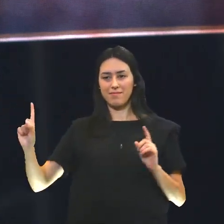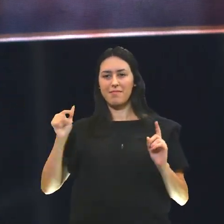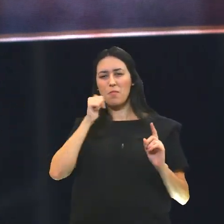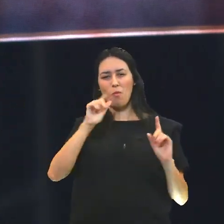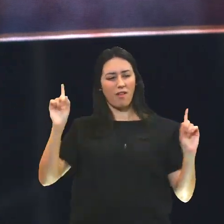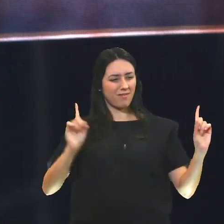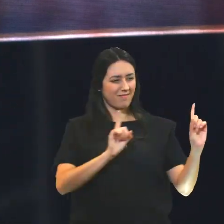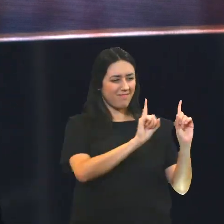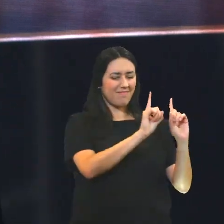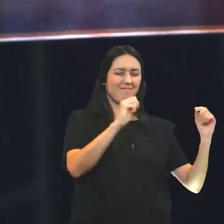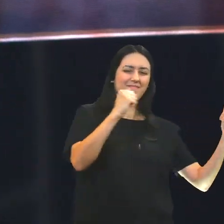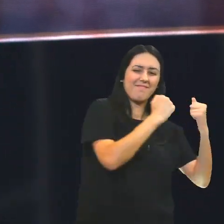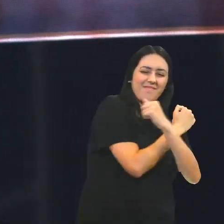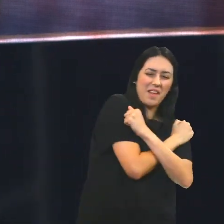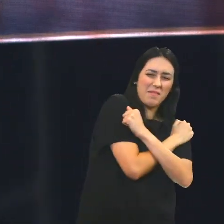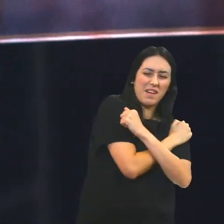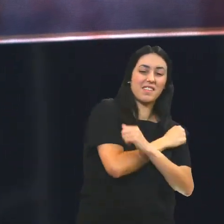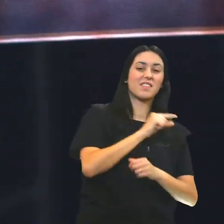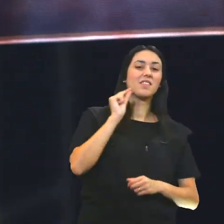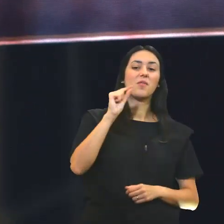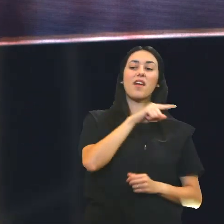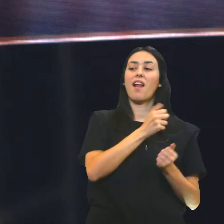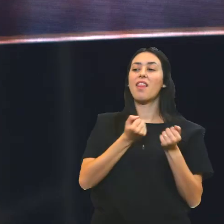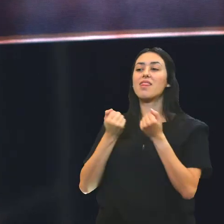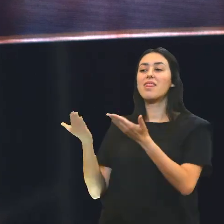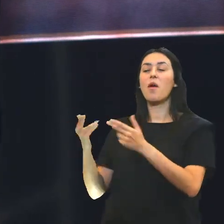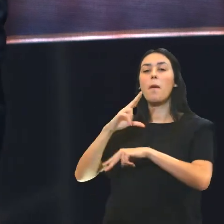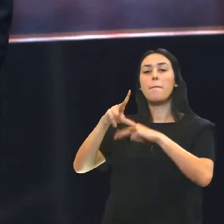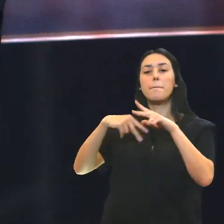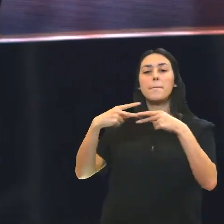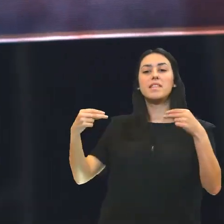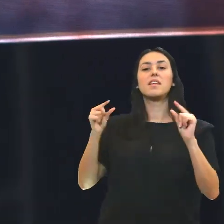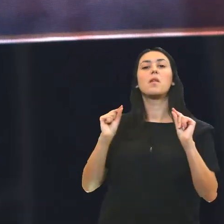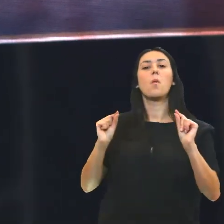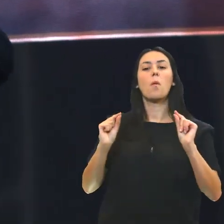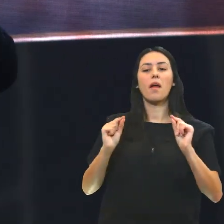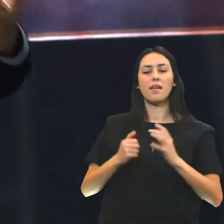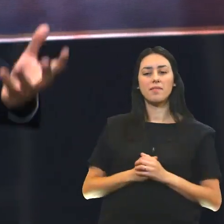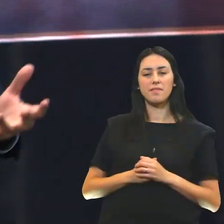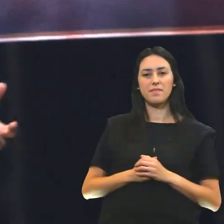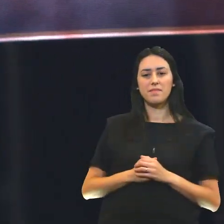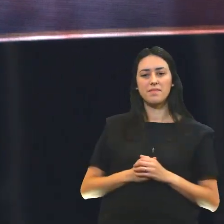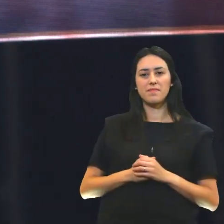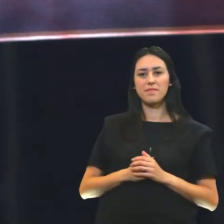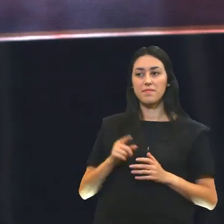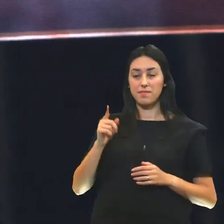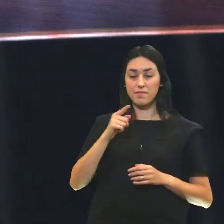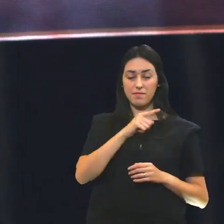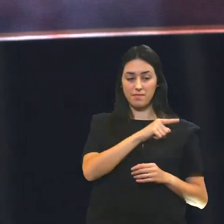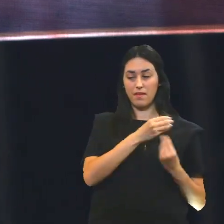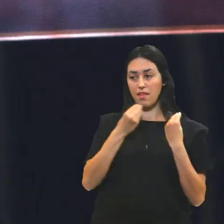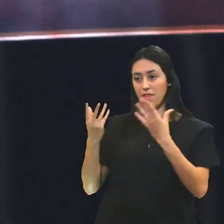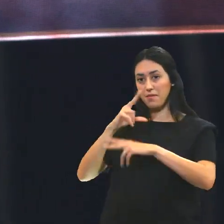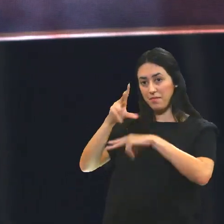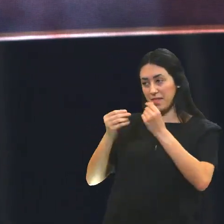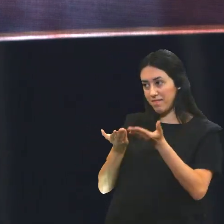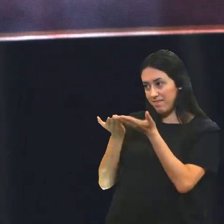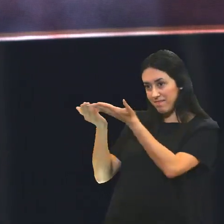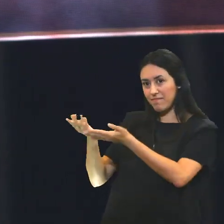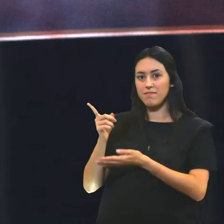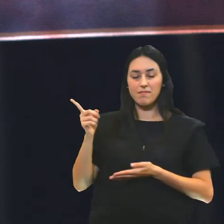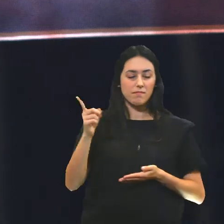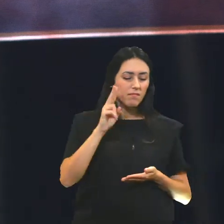qual foi o presente que ela deu no aniversário dele? Ele abre a caixa, a primeira Bíblia da